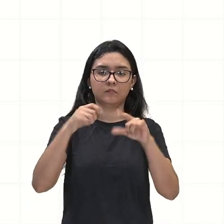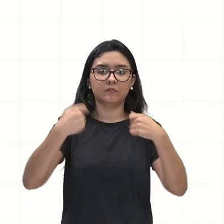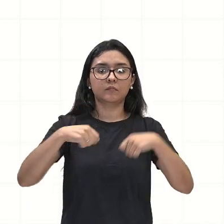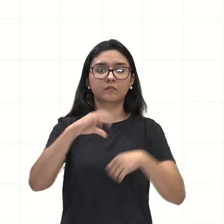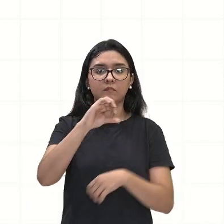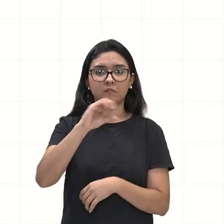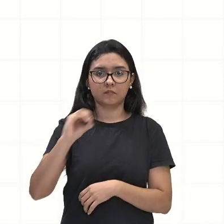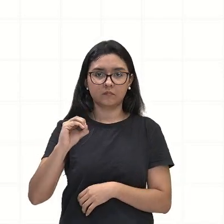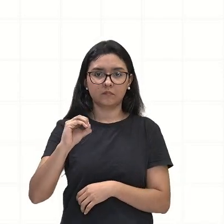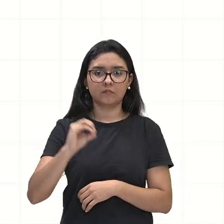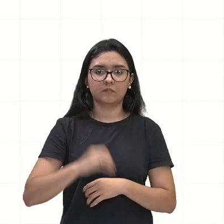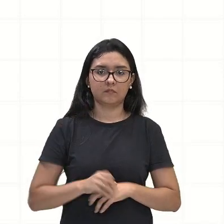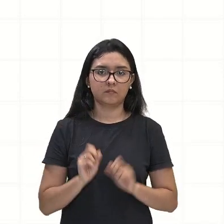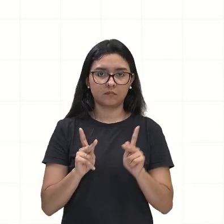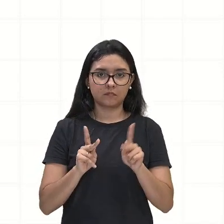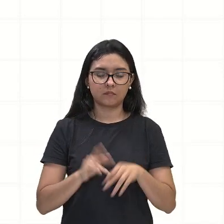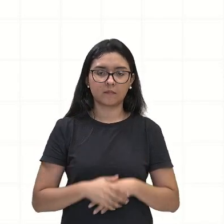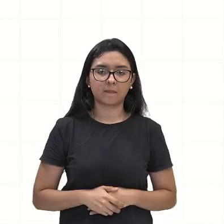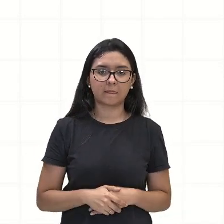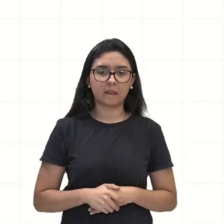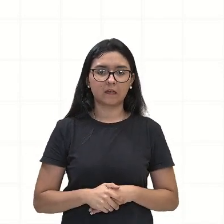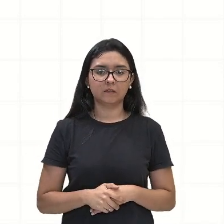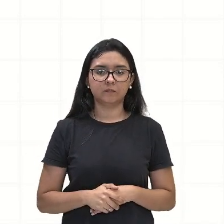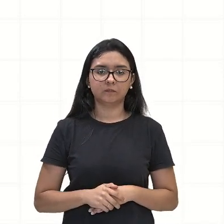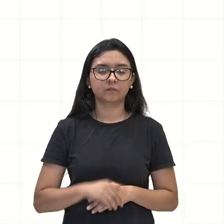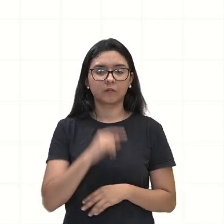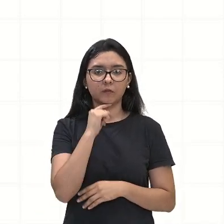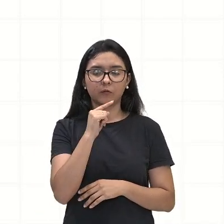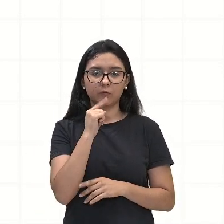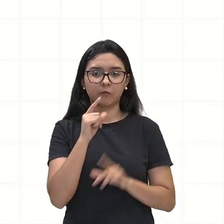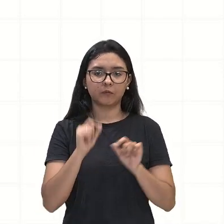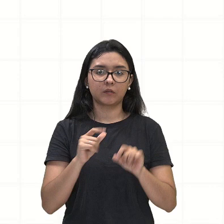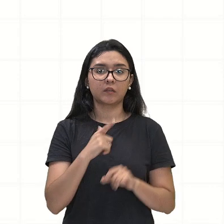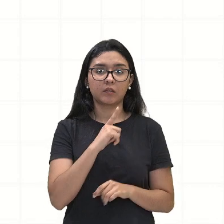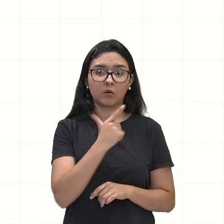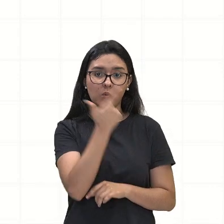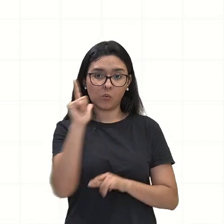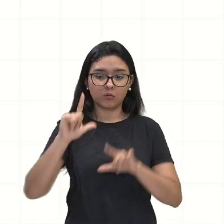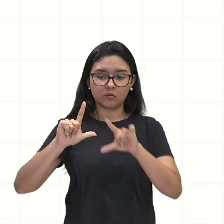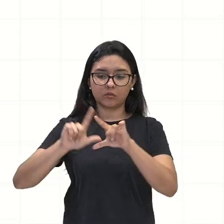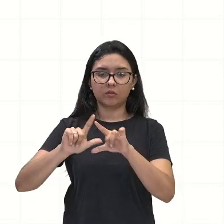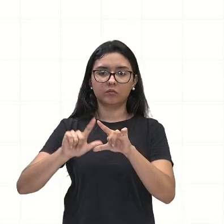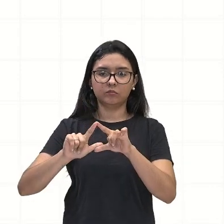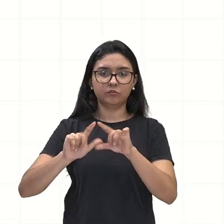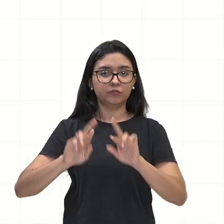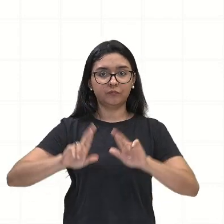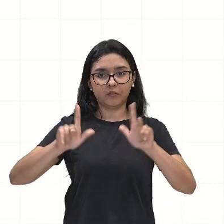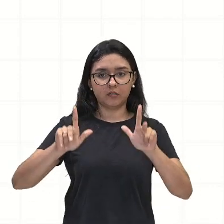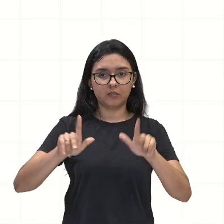90. Beleza? E aí, eu não posso ter um outro triângulo assim, ó.